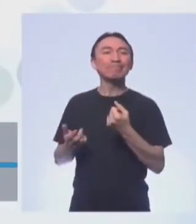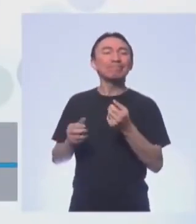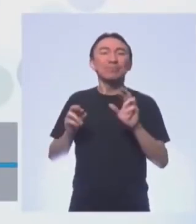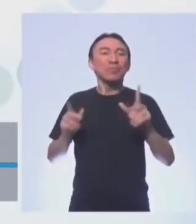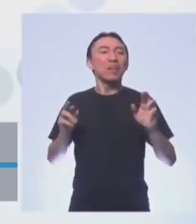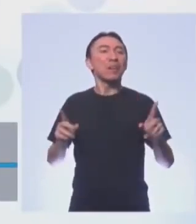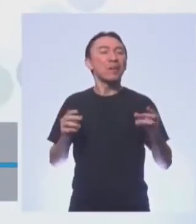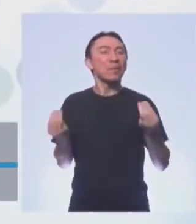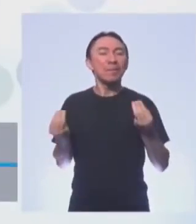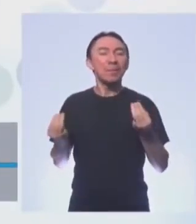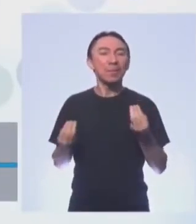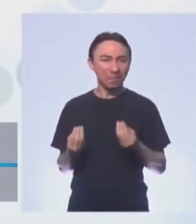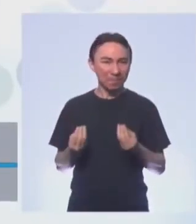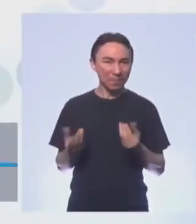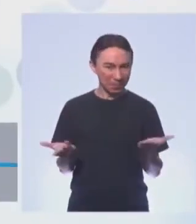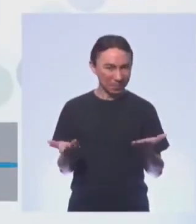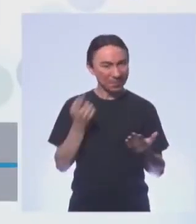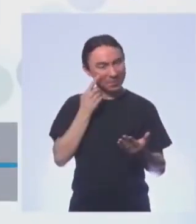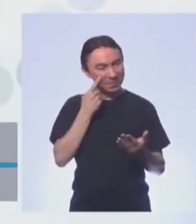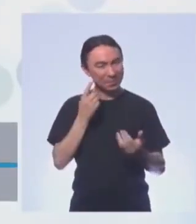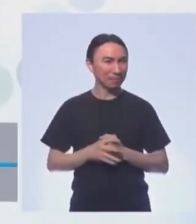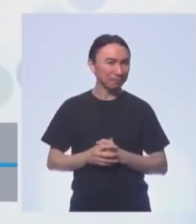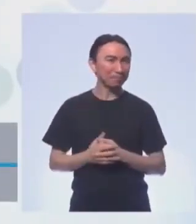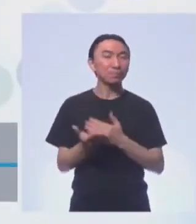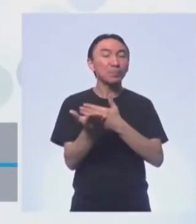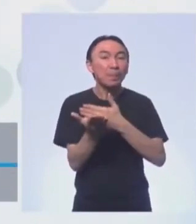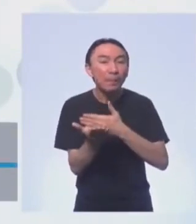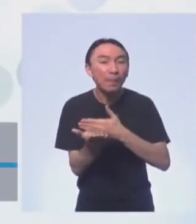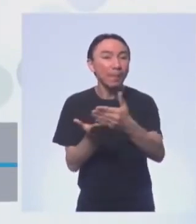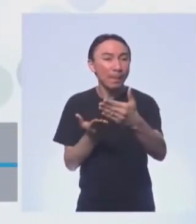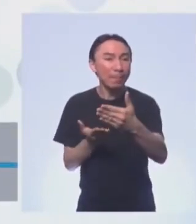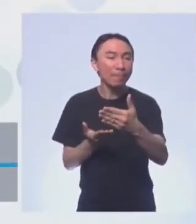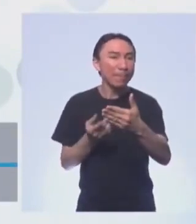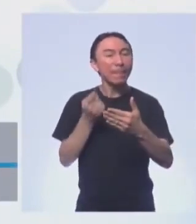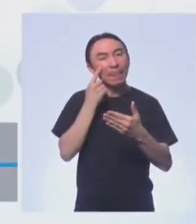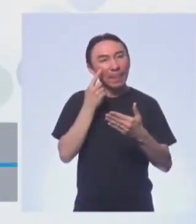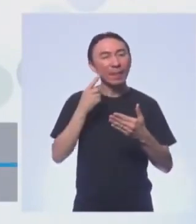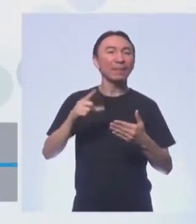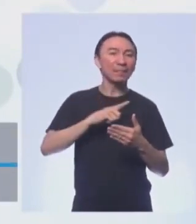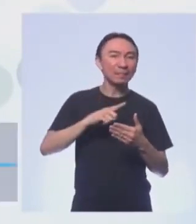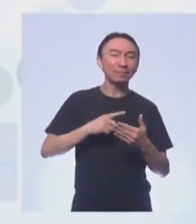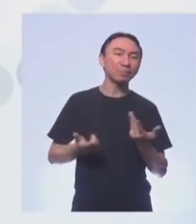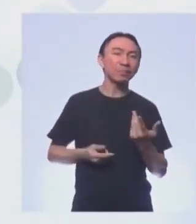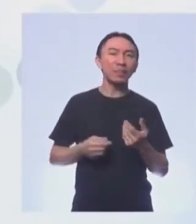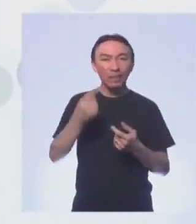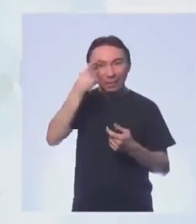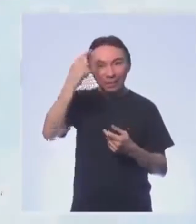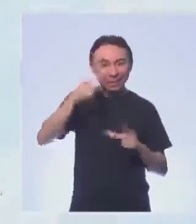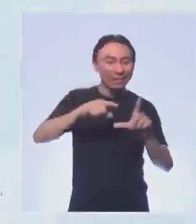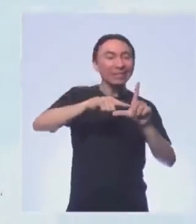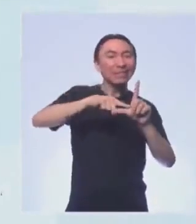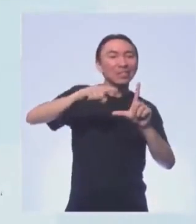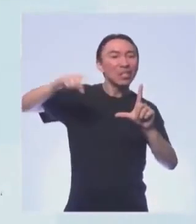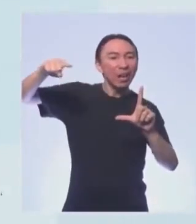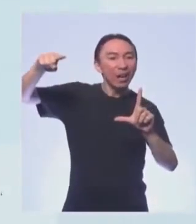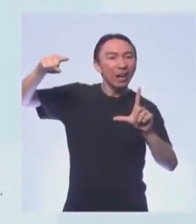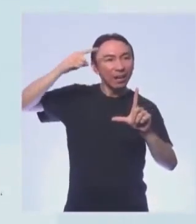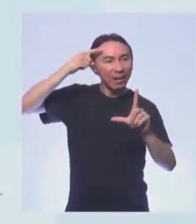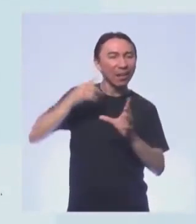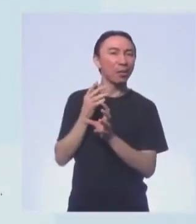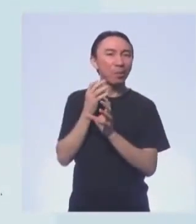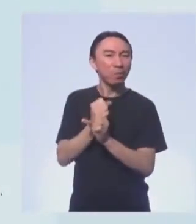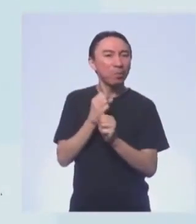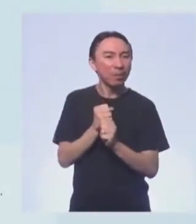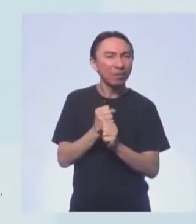vir aí. Para começar, deixa eu ver, tinha alguma coisa para começar? Não. Para começar, a gente vai falar sobre estatística. Sabe alguma coisa de